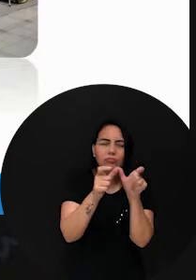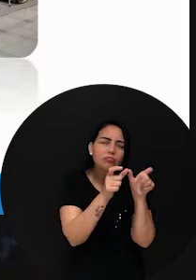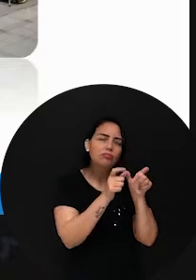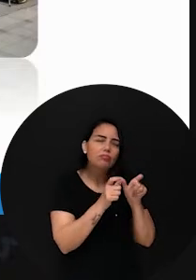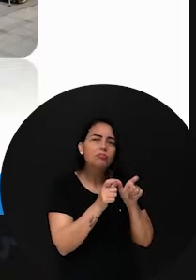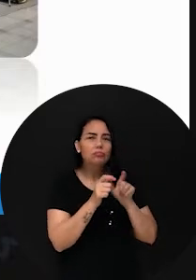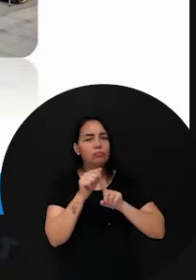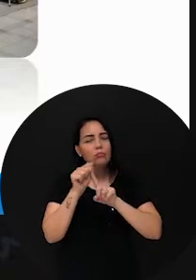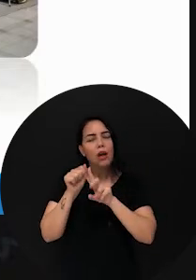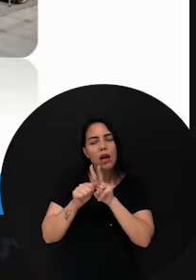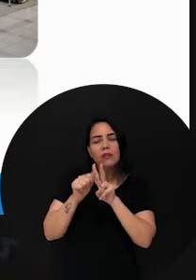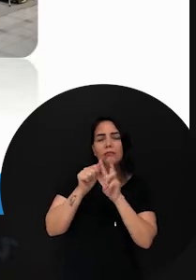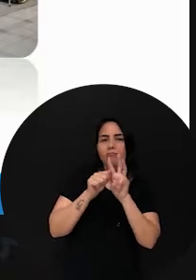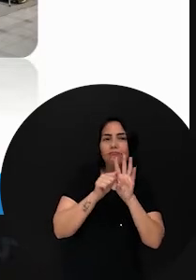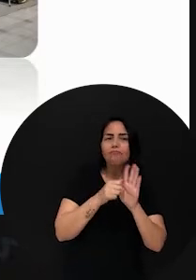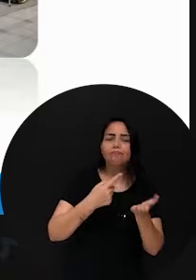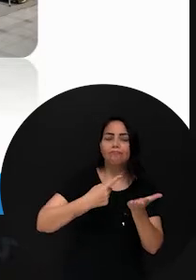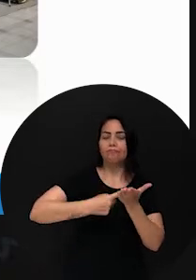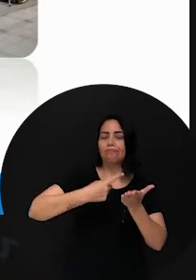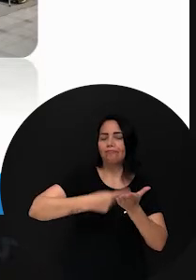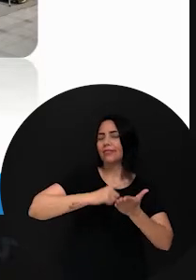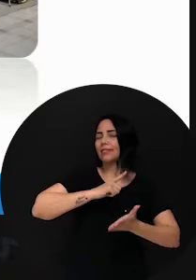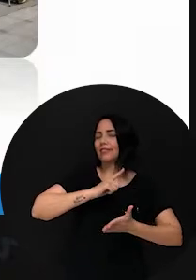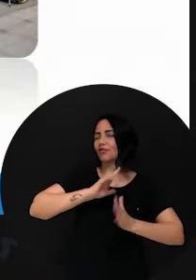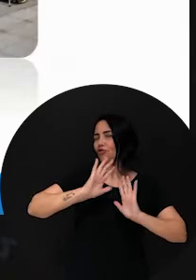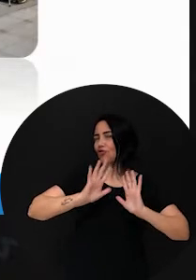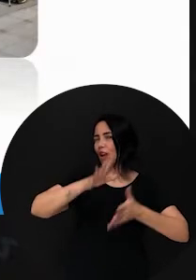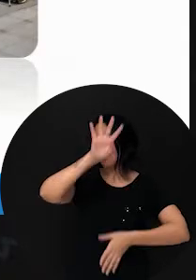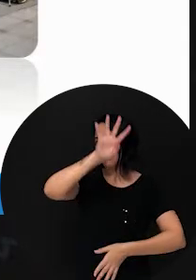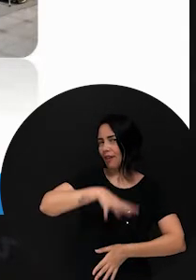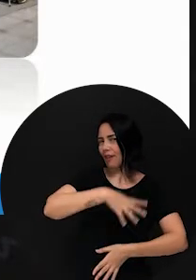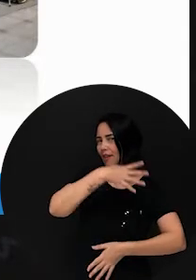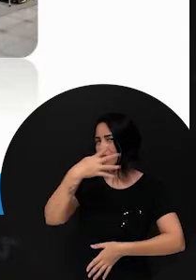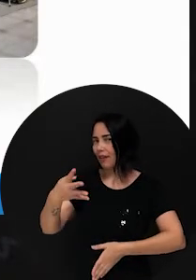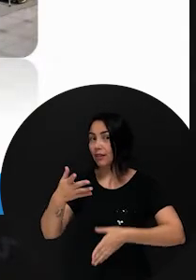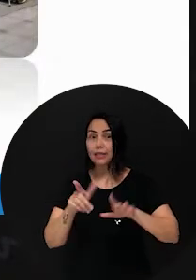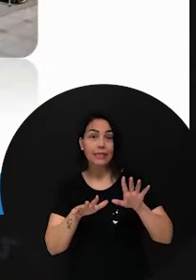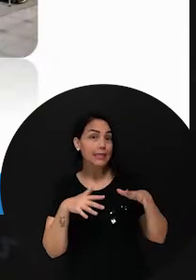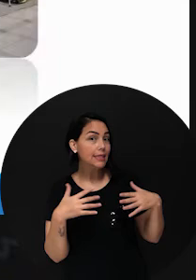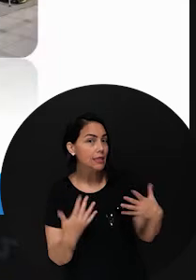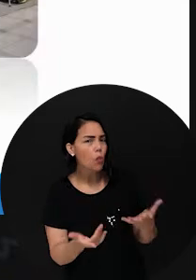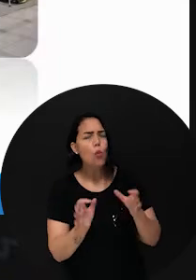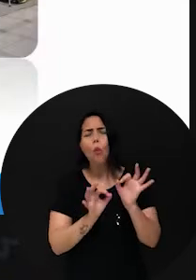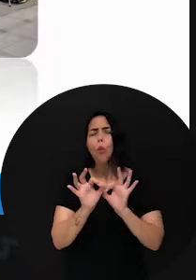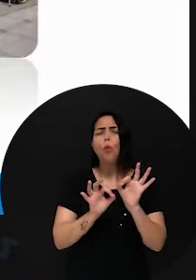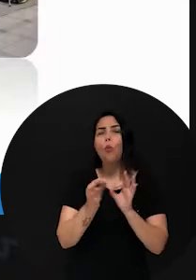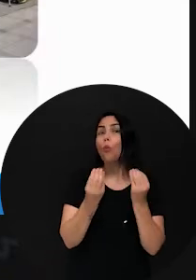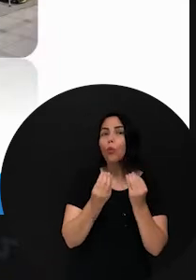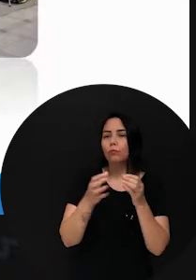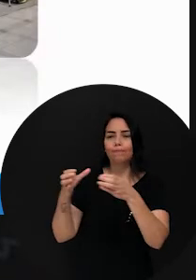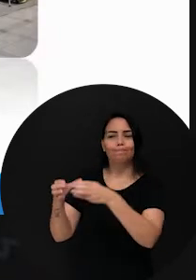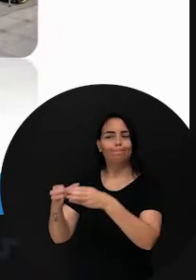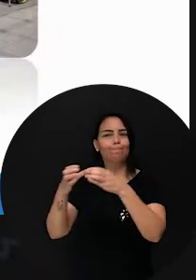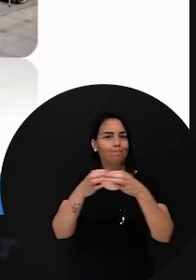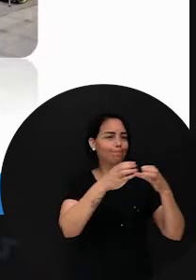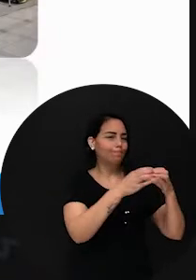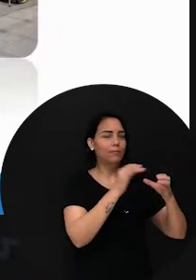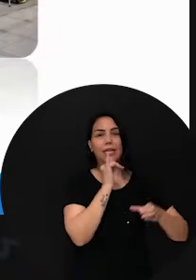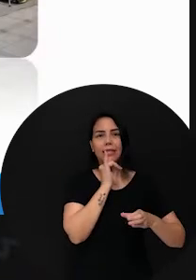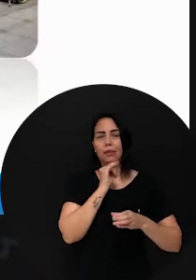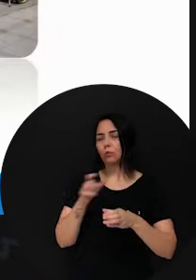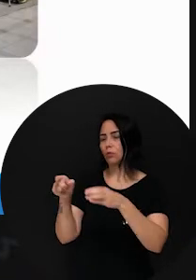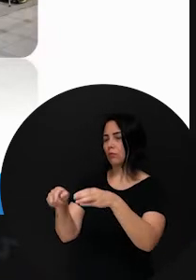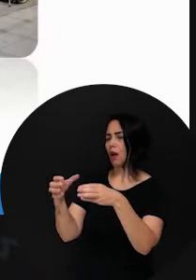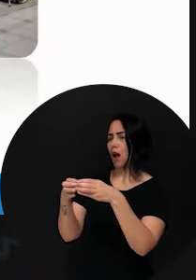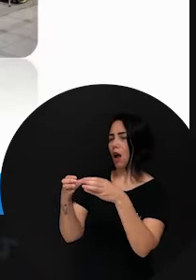mínimo, por mês, certo? Que é, né, separado por grupos. Então, vamos dizer assim, os alunos da professora Ângela,